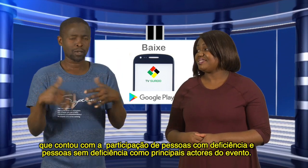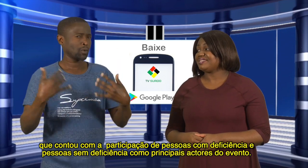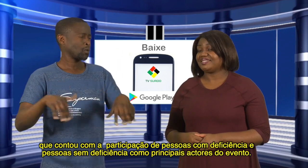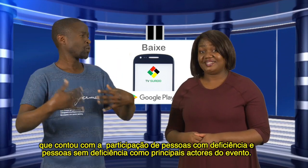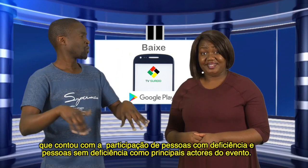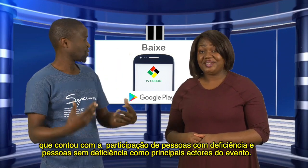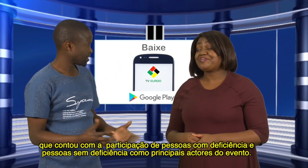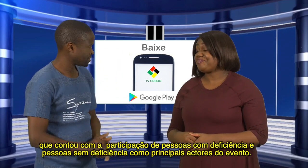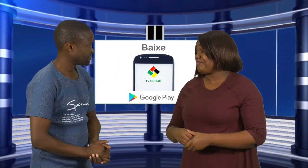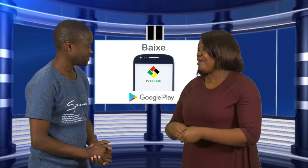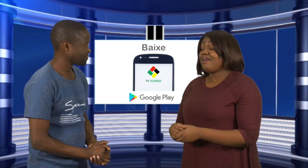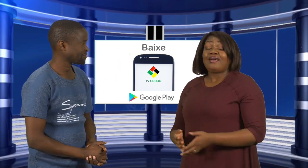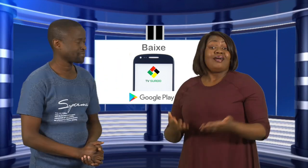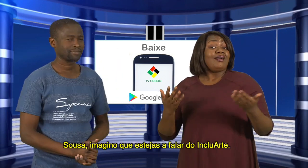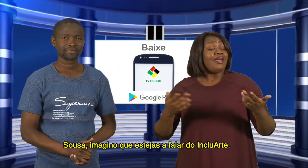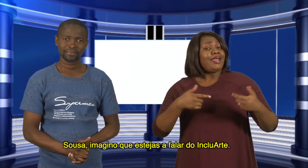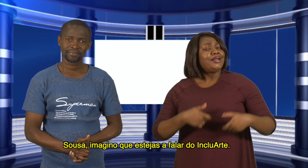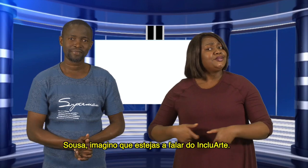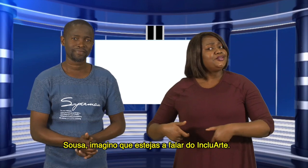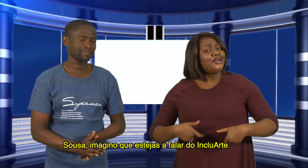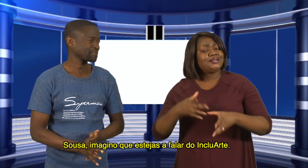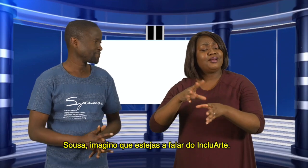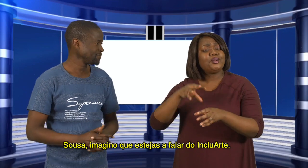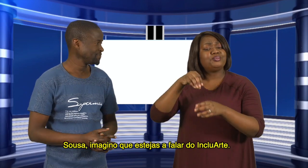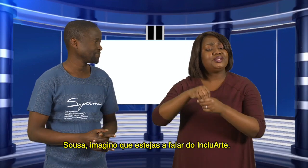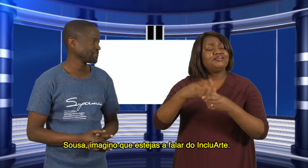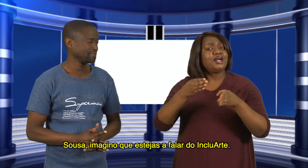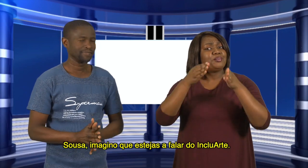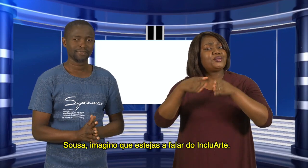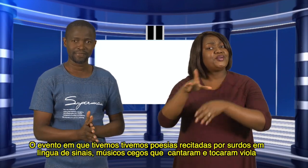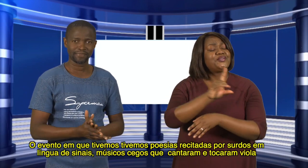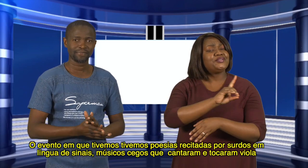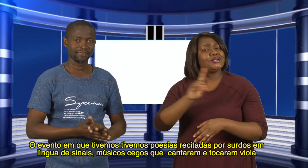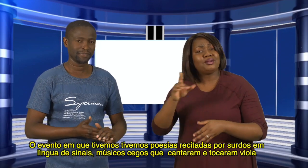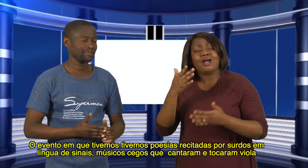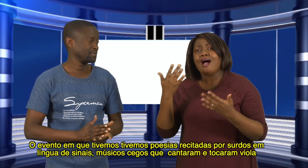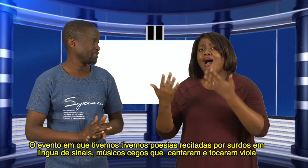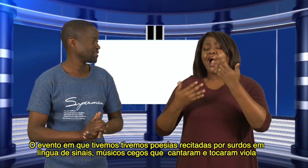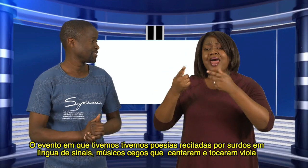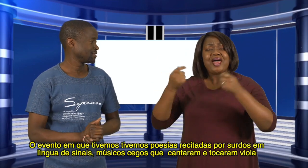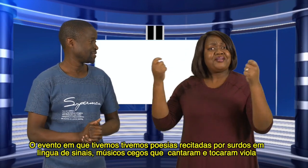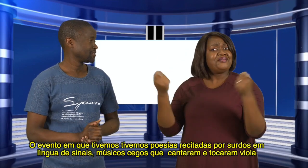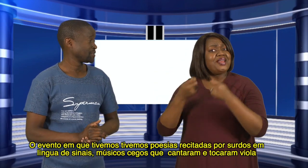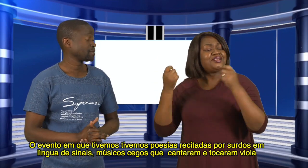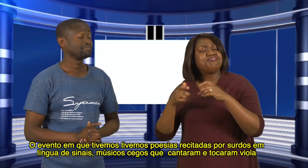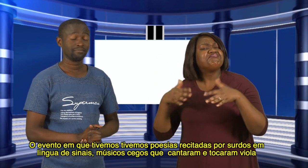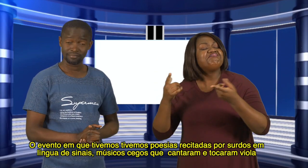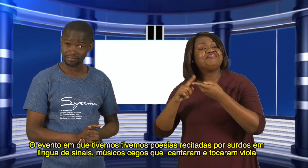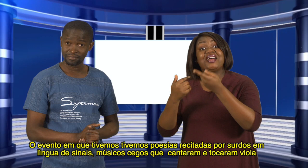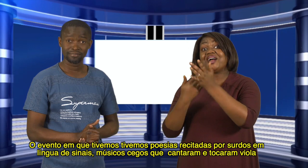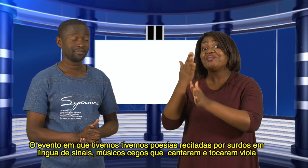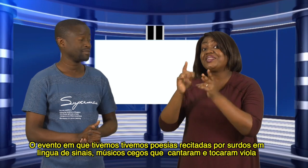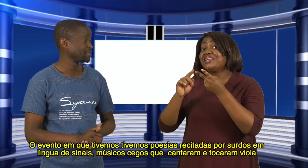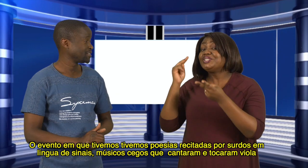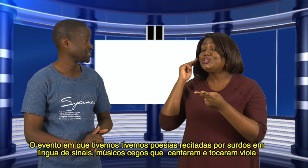principais atores do evento. Sousa, imagino que estejas a falar do Incluarte, o evento que tivemos poesias recitadas por